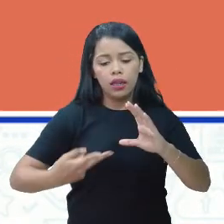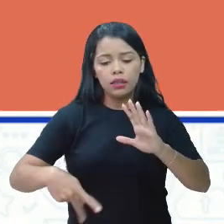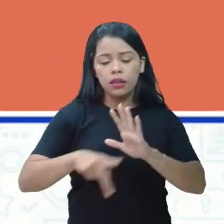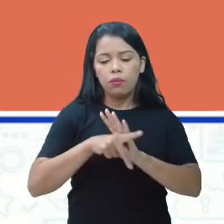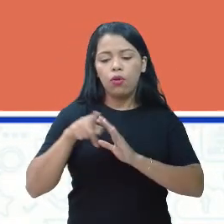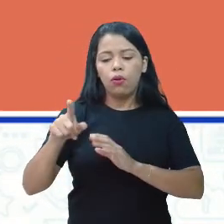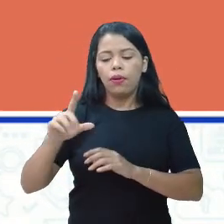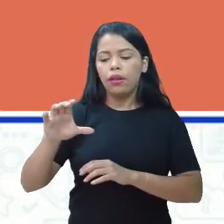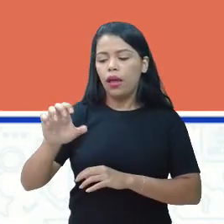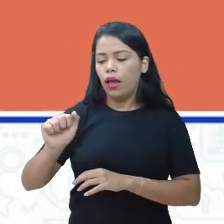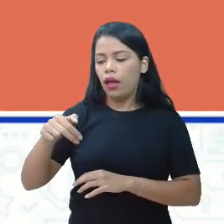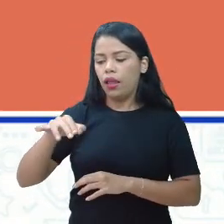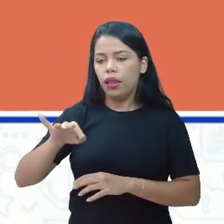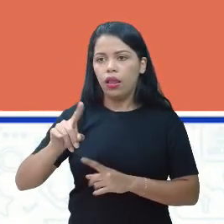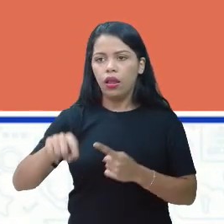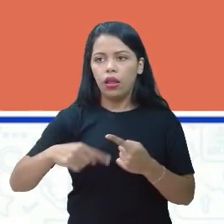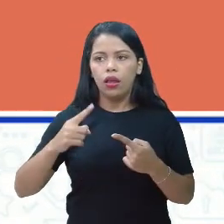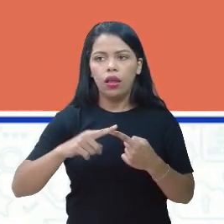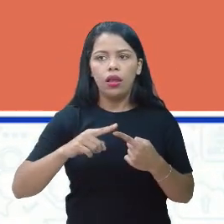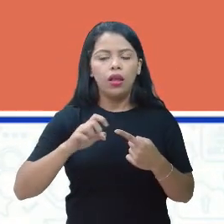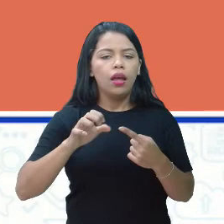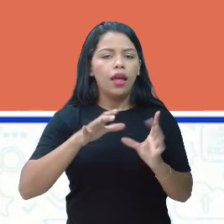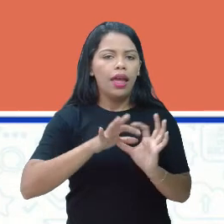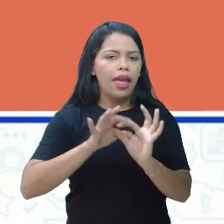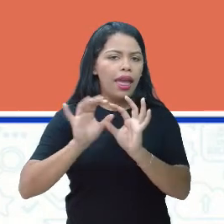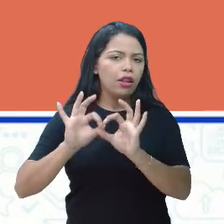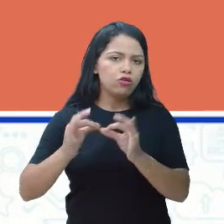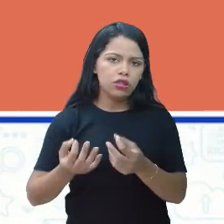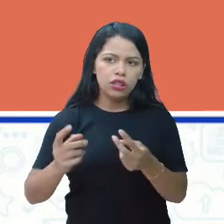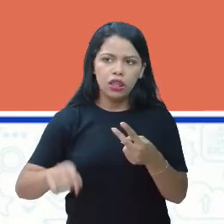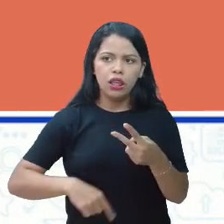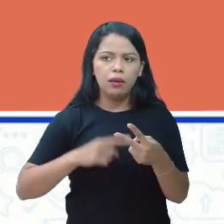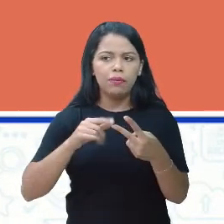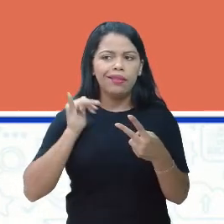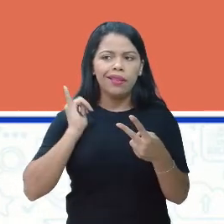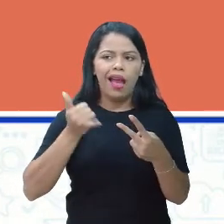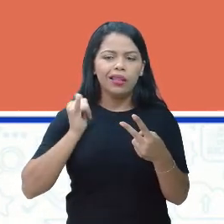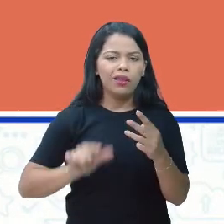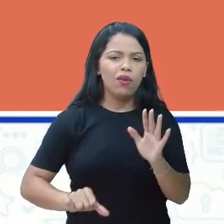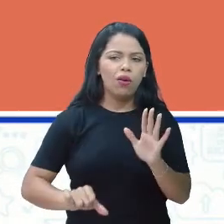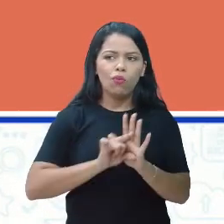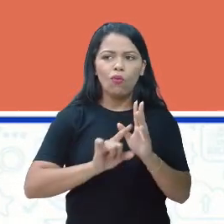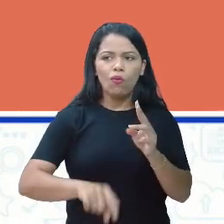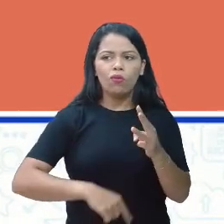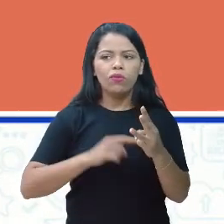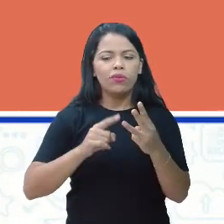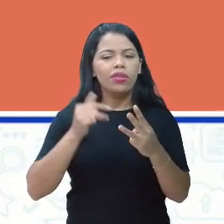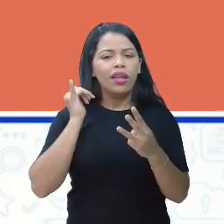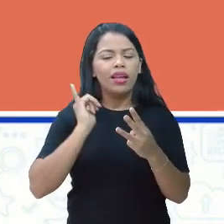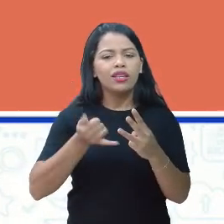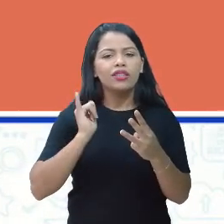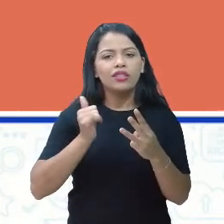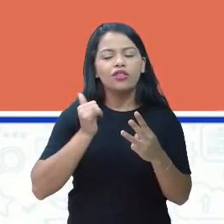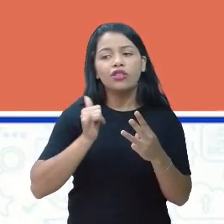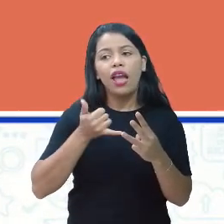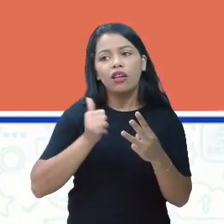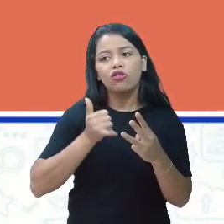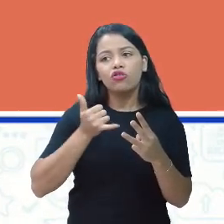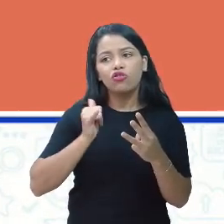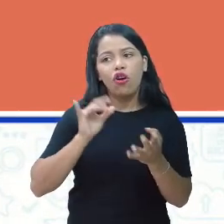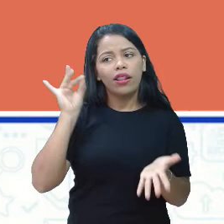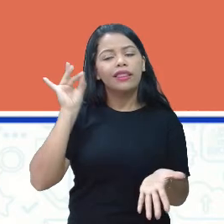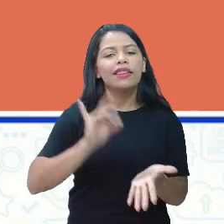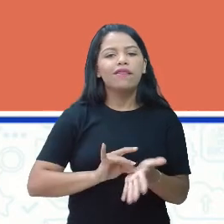enredo simples, narrativa curta, histórias populares, histórias reais ou